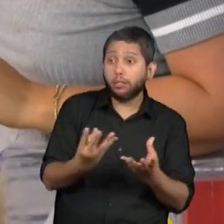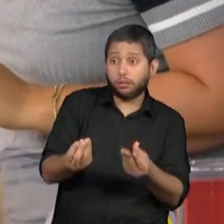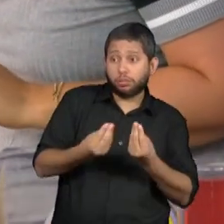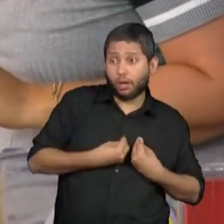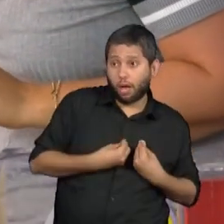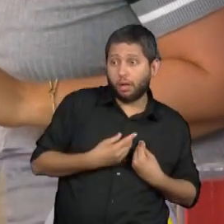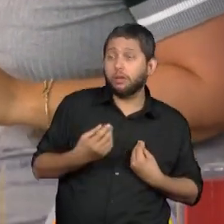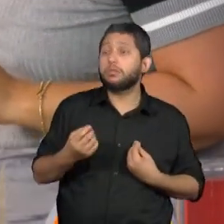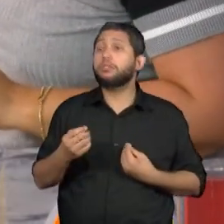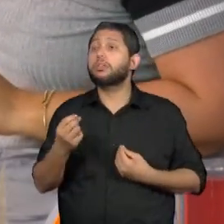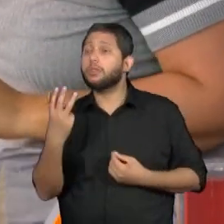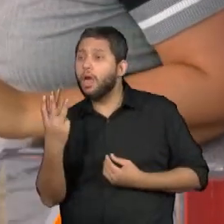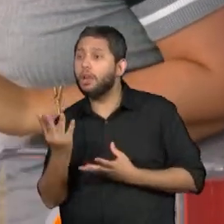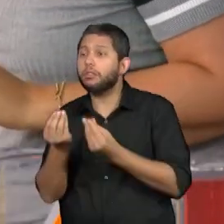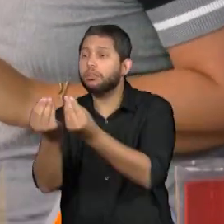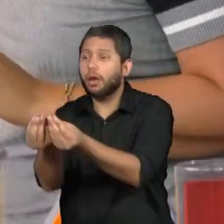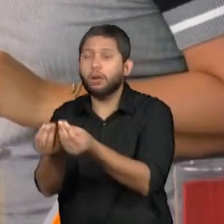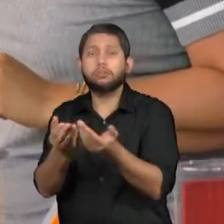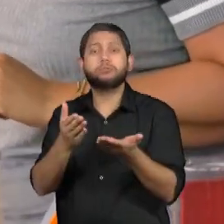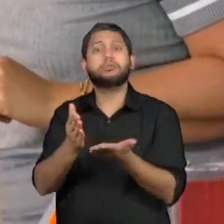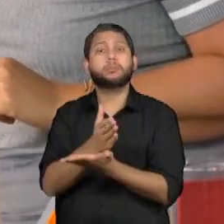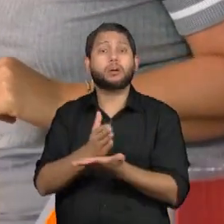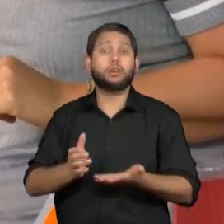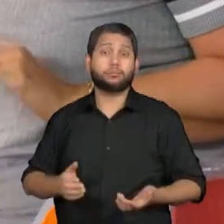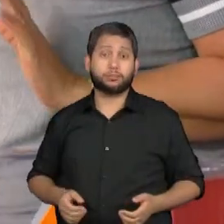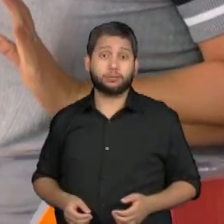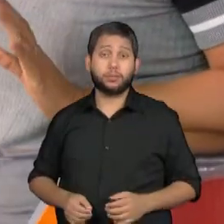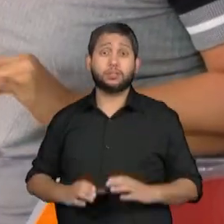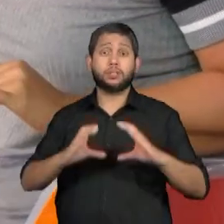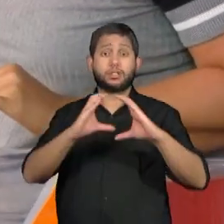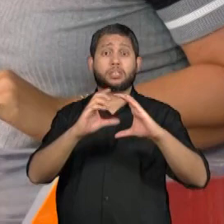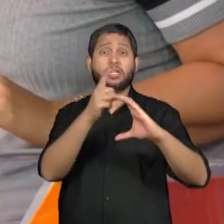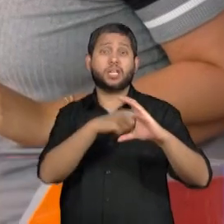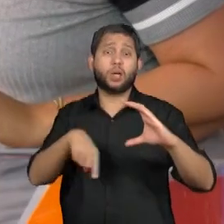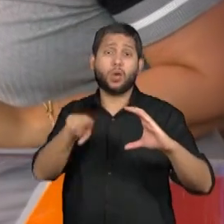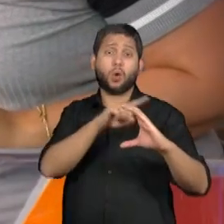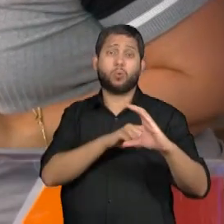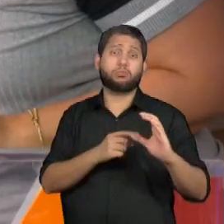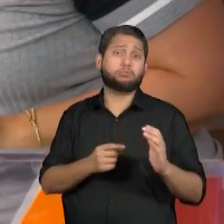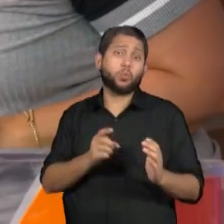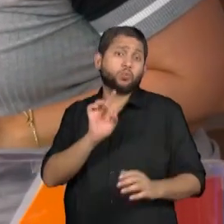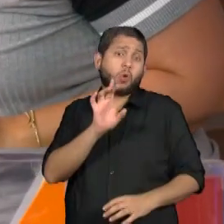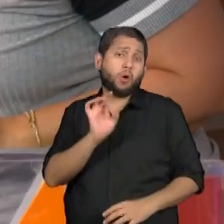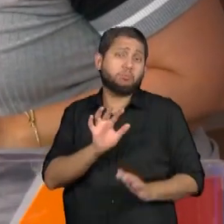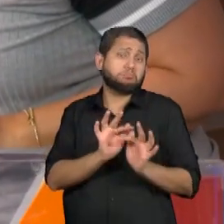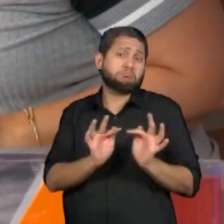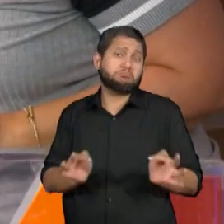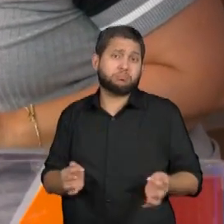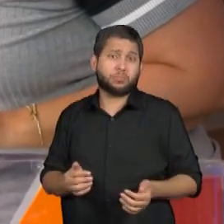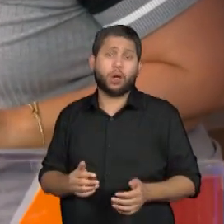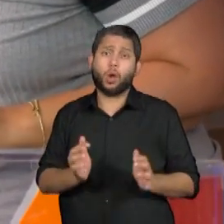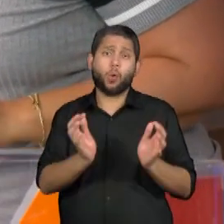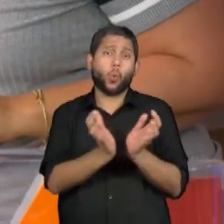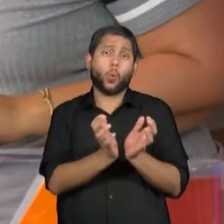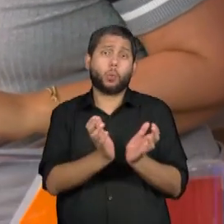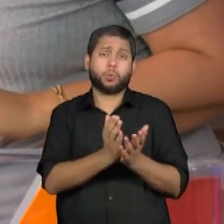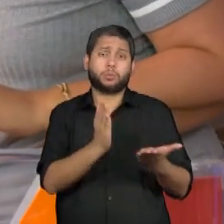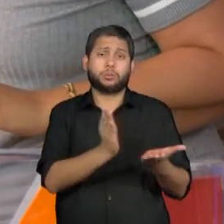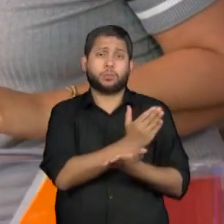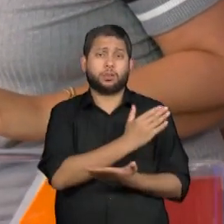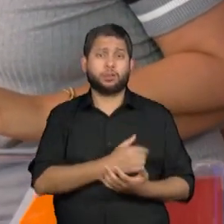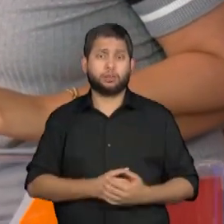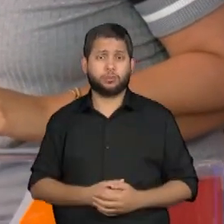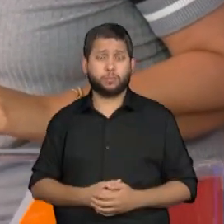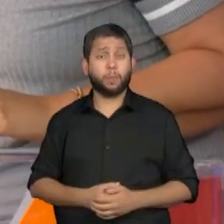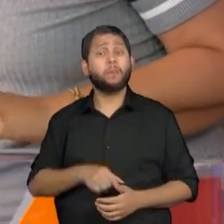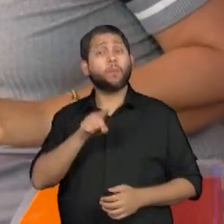círculo? O círculo é só uma circunferência aqui, ele não tem lados, então é outro grupo. E aí vocês